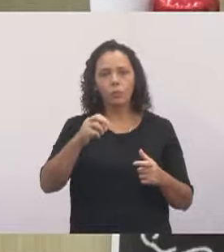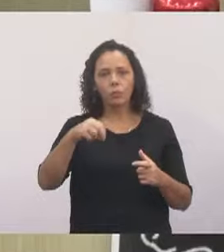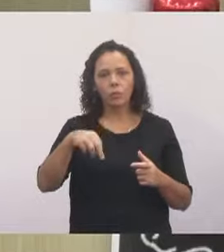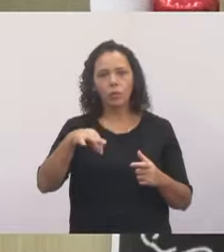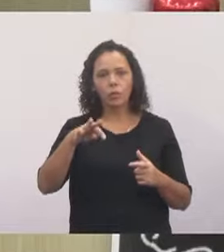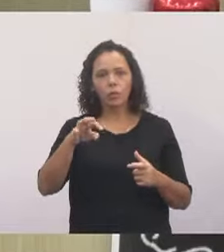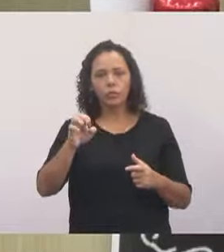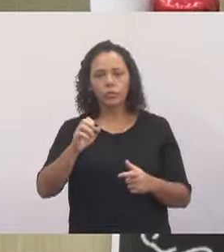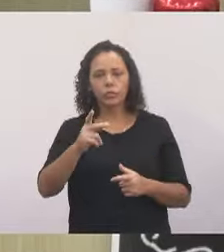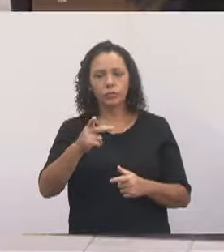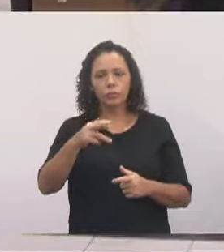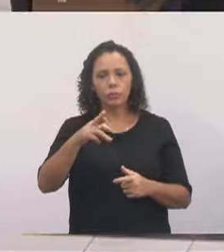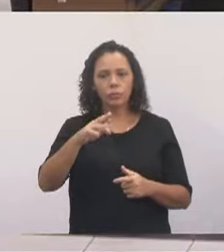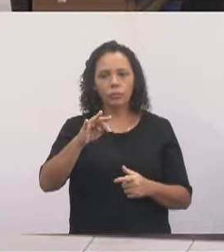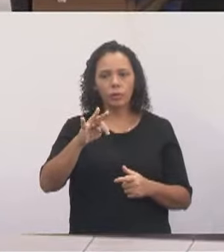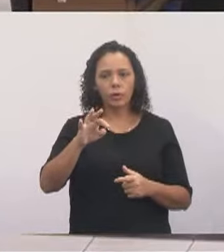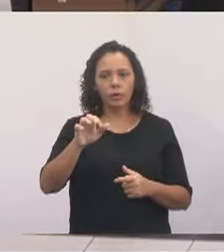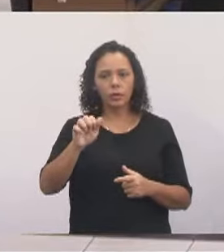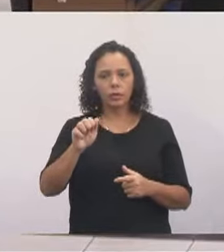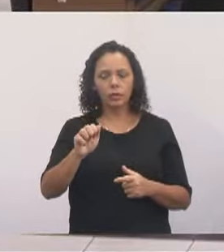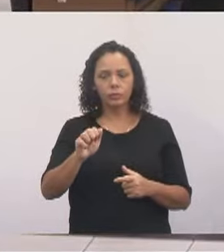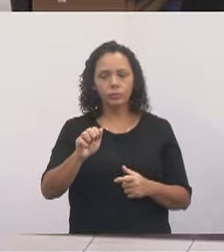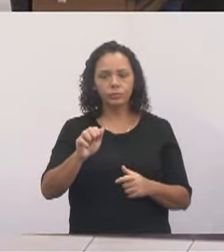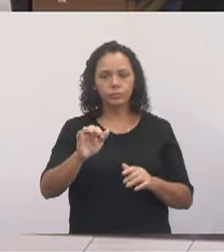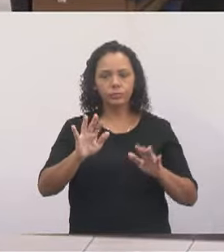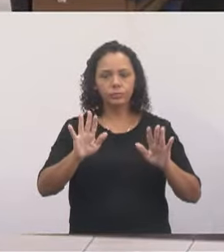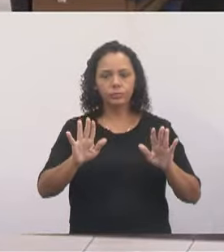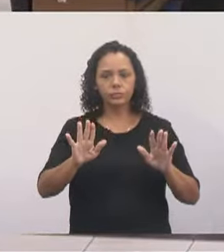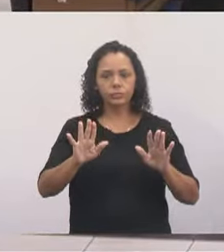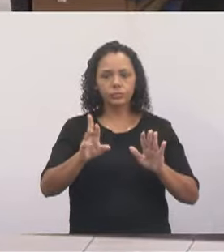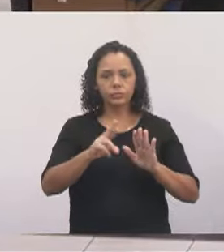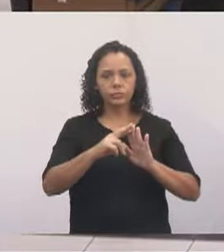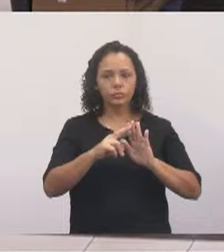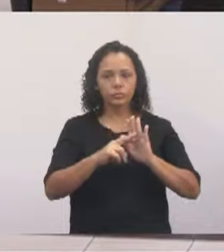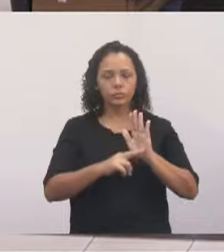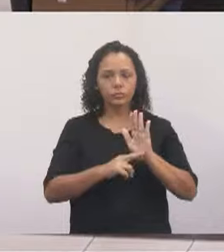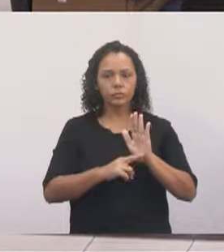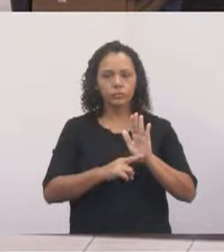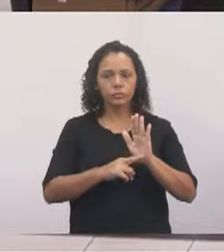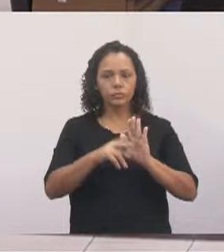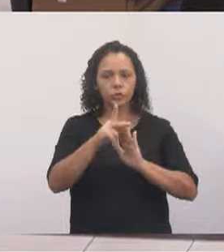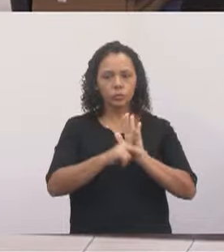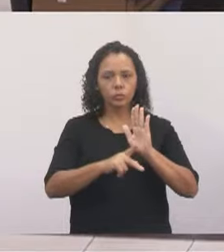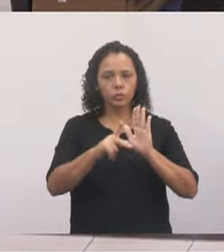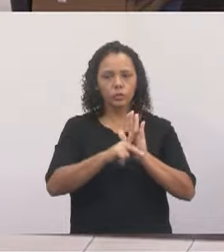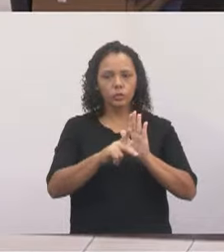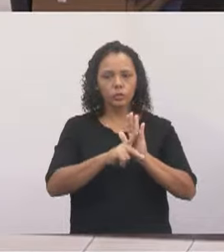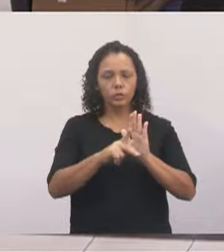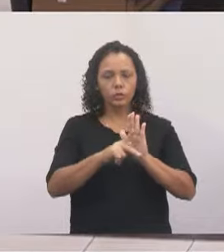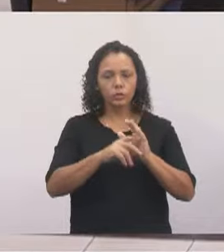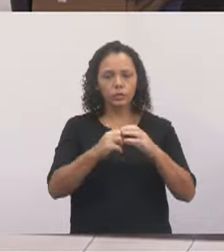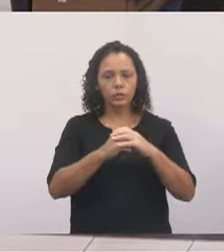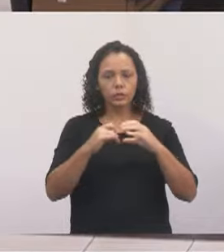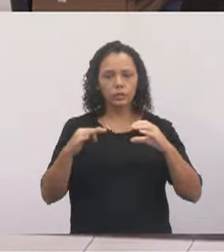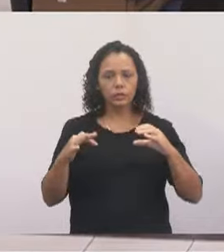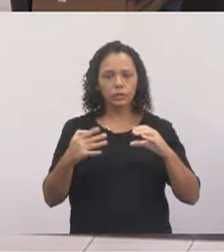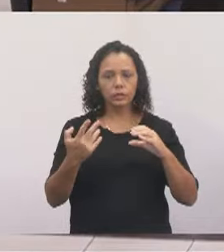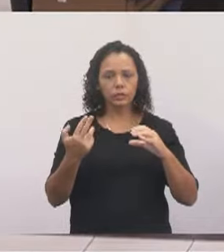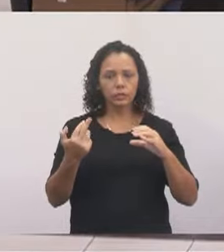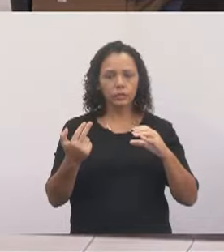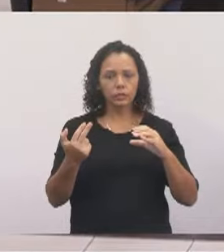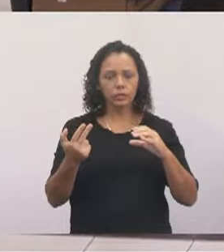Presidente, pela ordem, por se tratar de projetos que tenha a mesma característica, que no caso utilidade